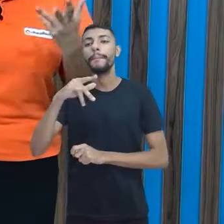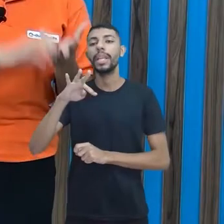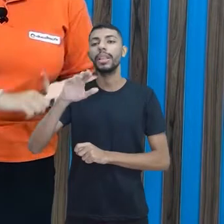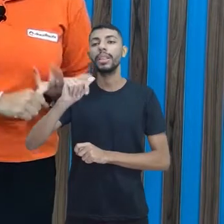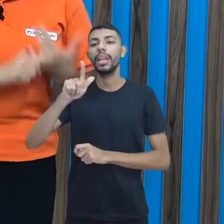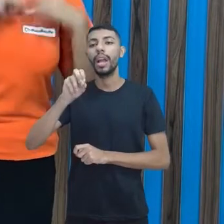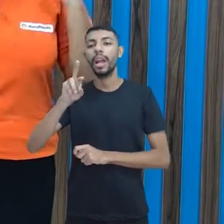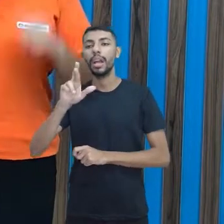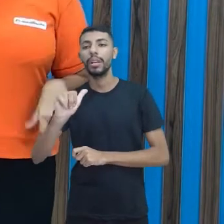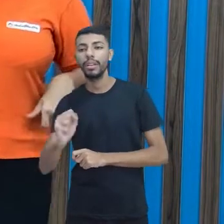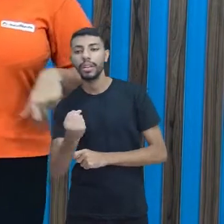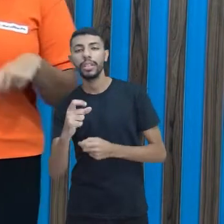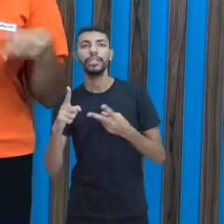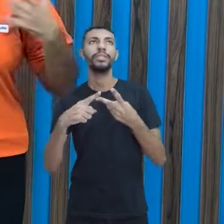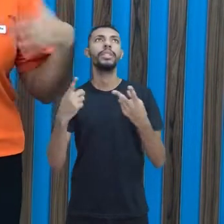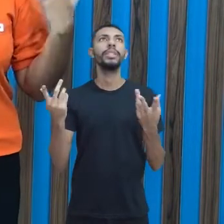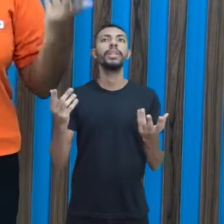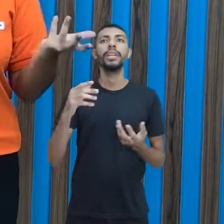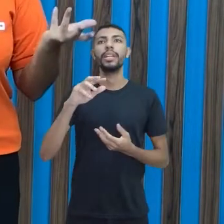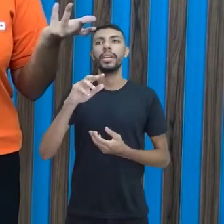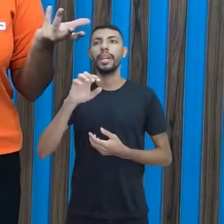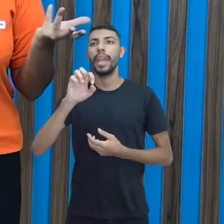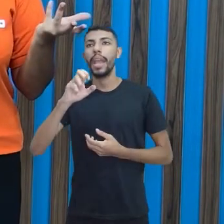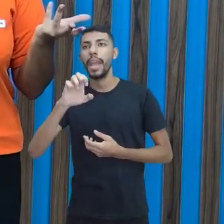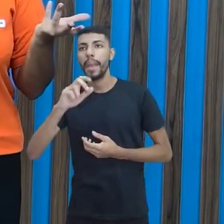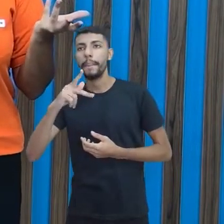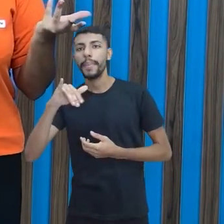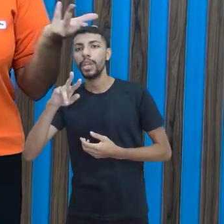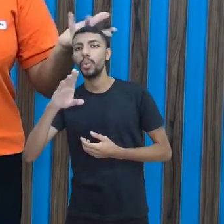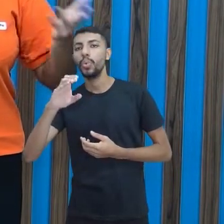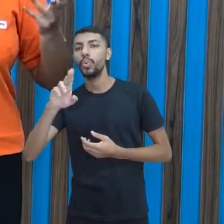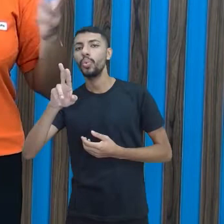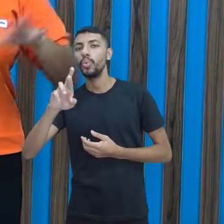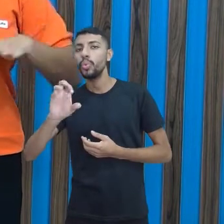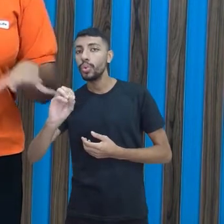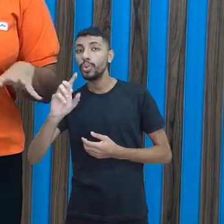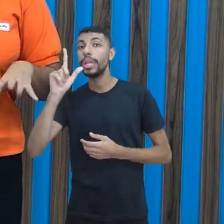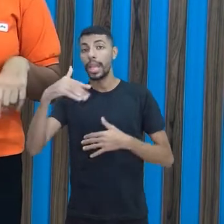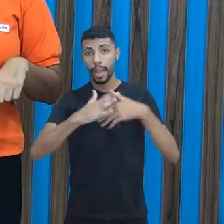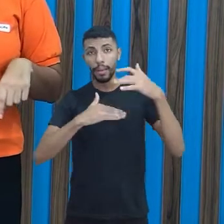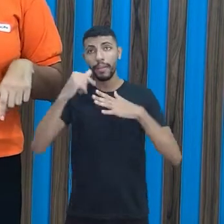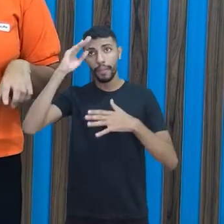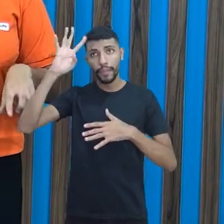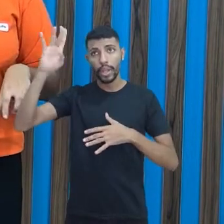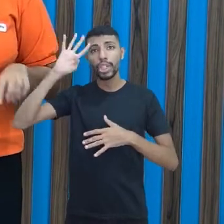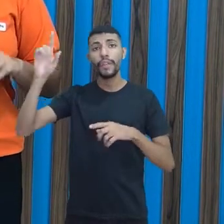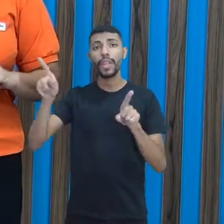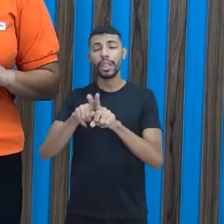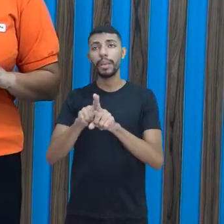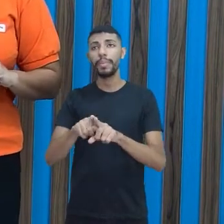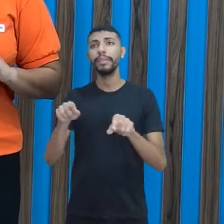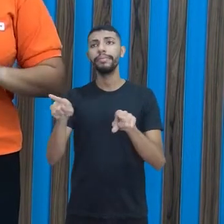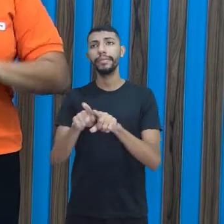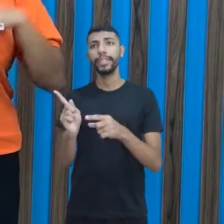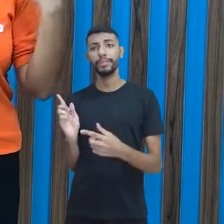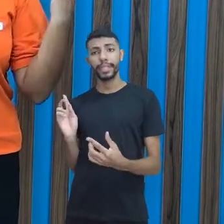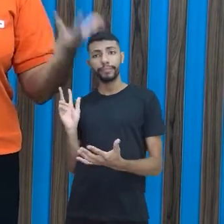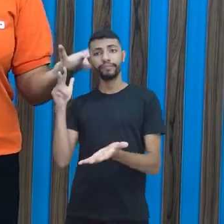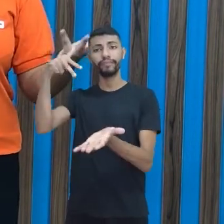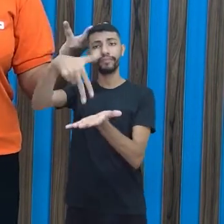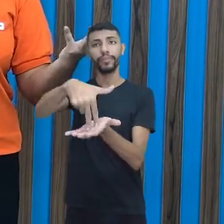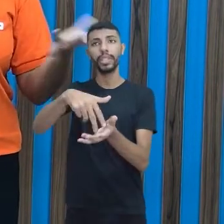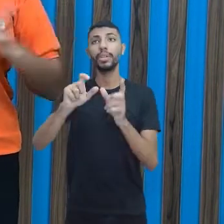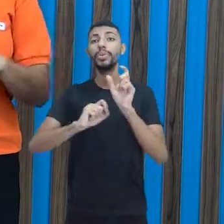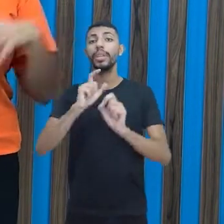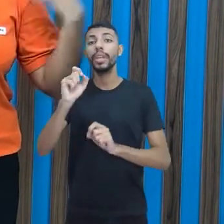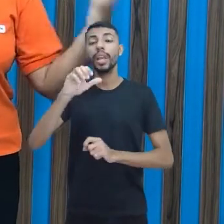gente tem Epicuro, que foram filósofos. E não só isso, ele também insere, se eu não me engano, Alexandre